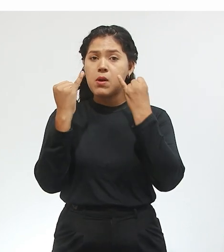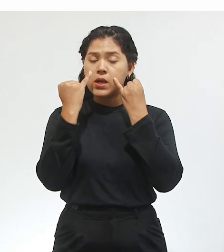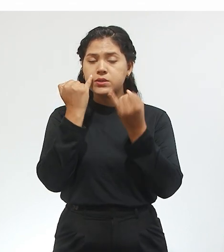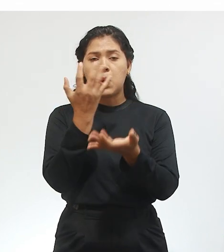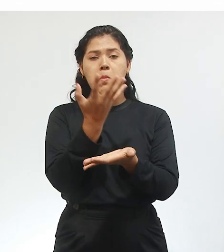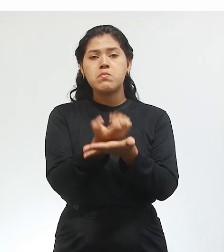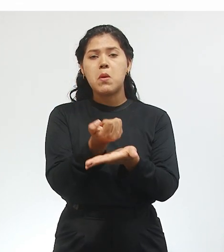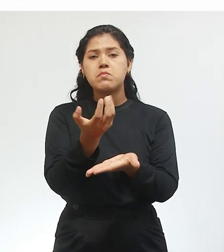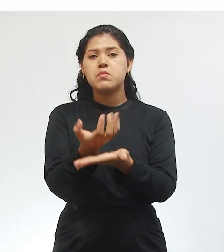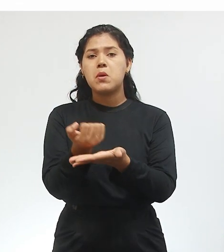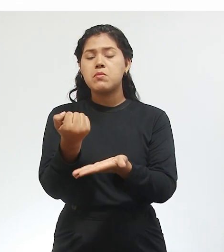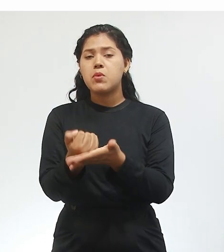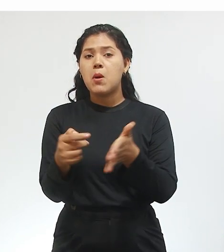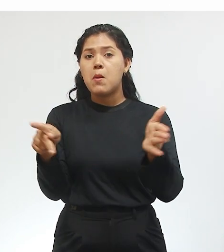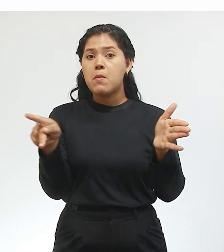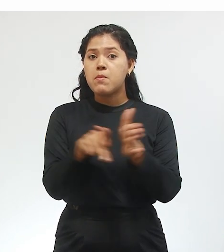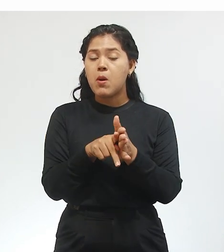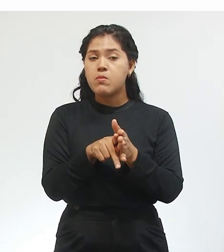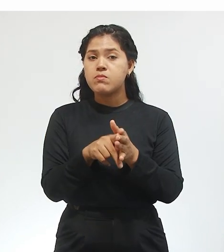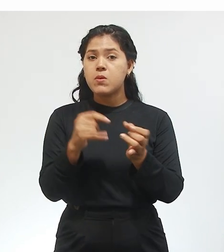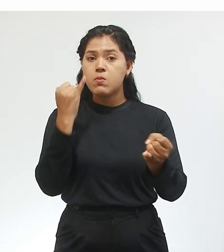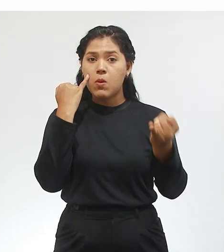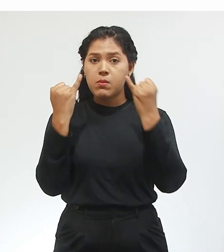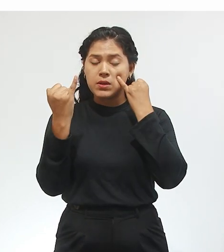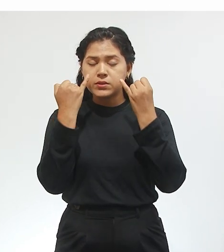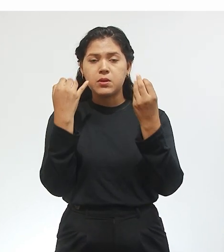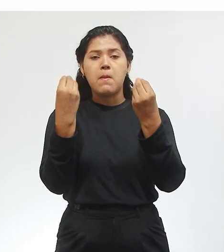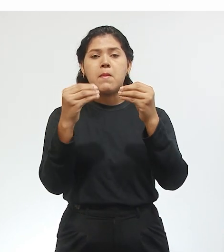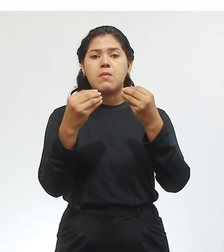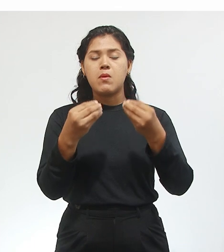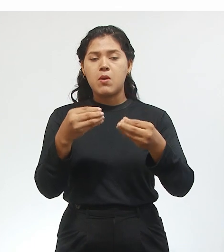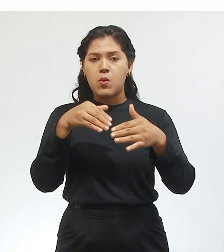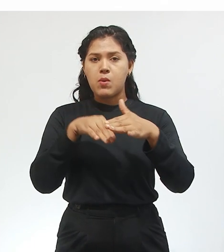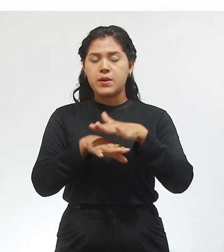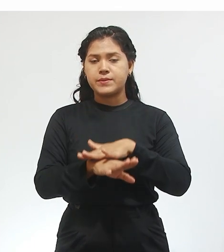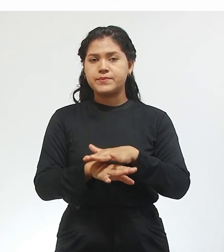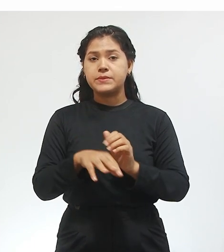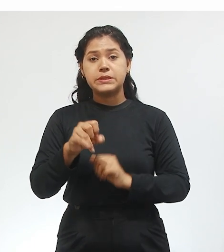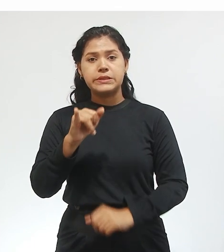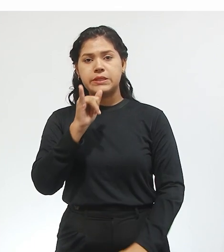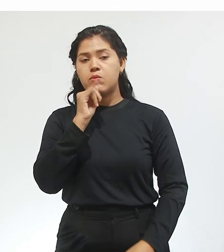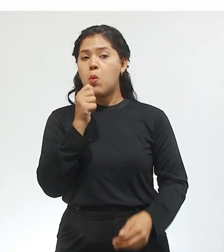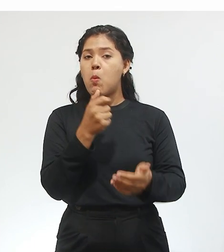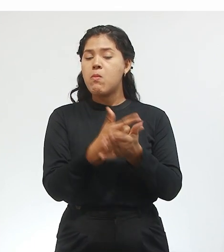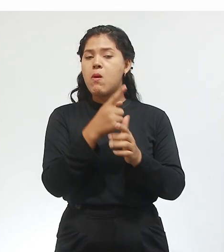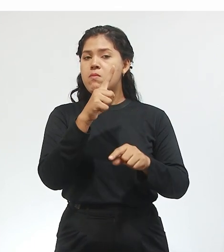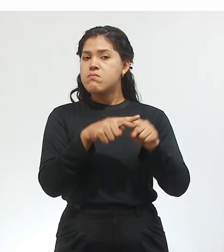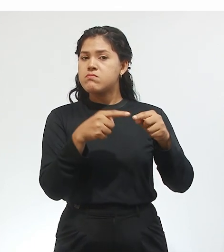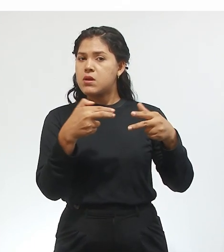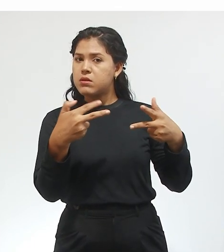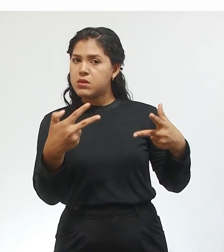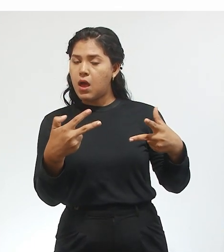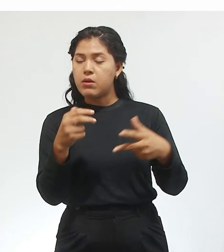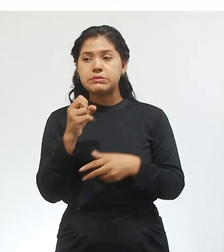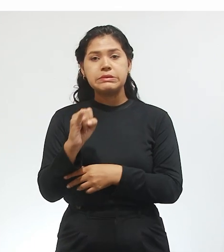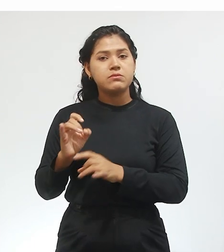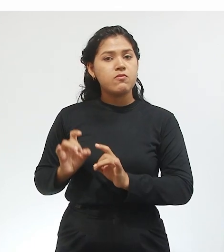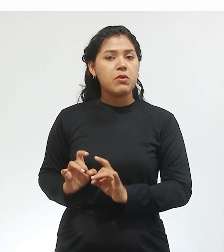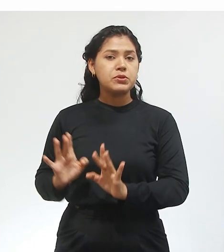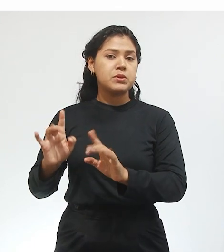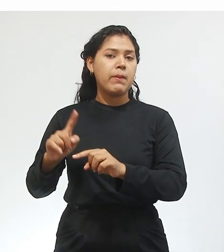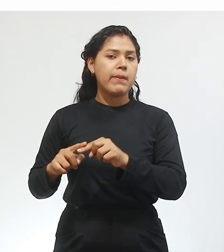fatos da contabilidade, ou seja, são aquelas operações, se eu comprei uma mercadoria, né, se eu vendi